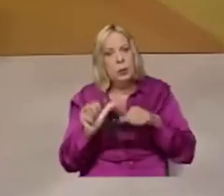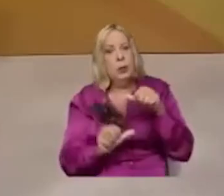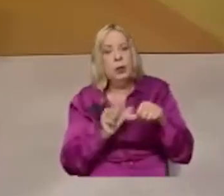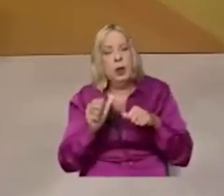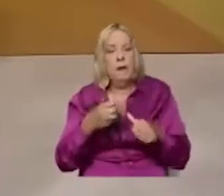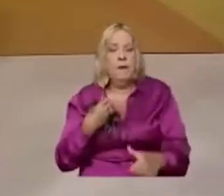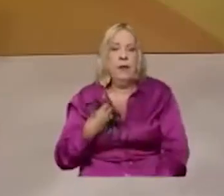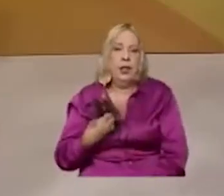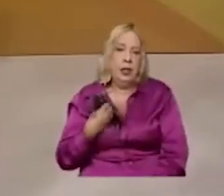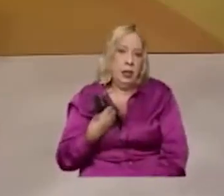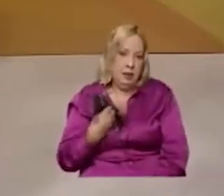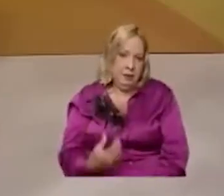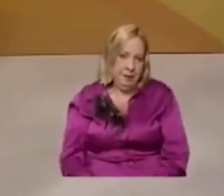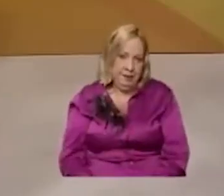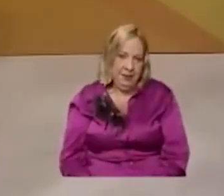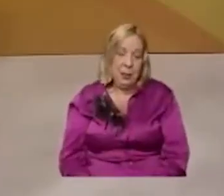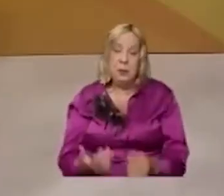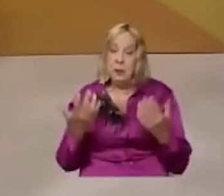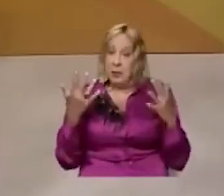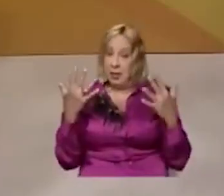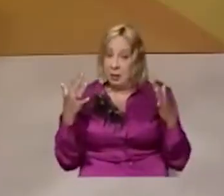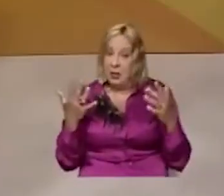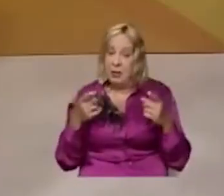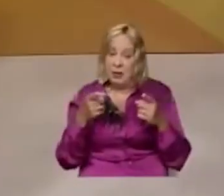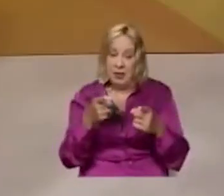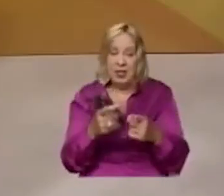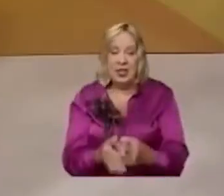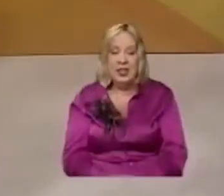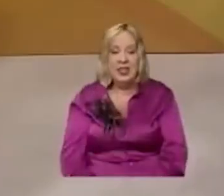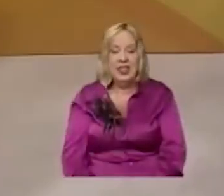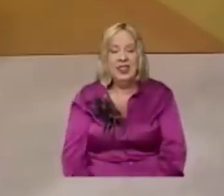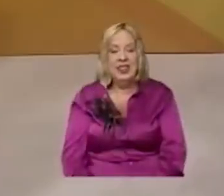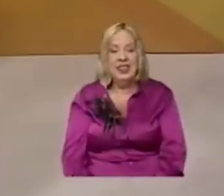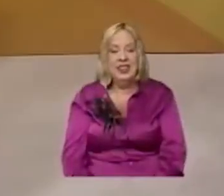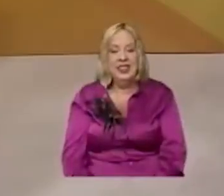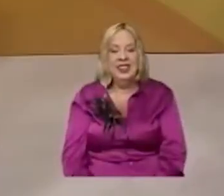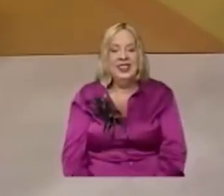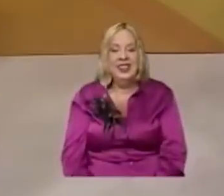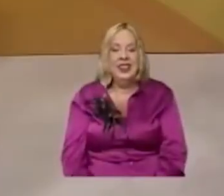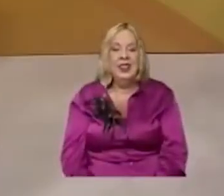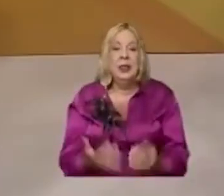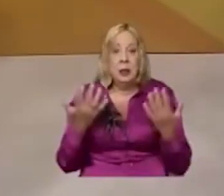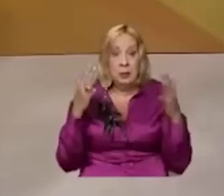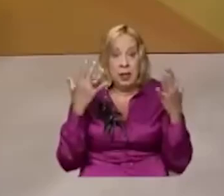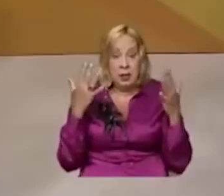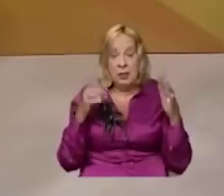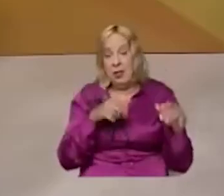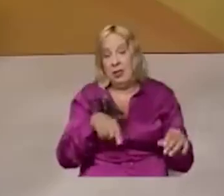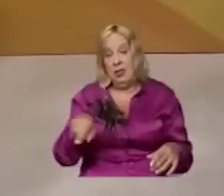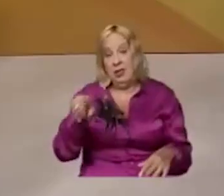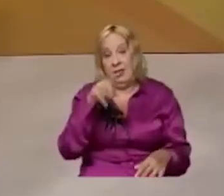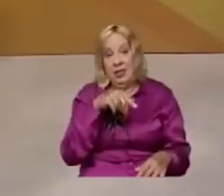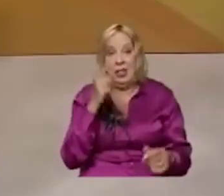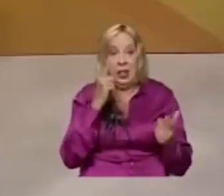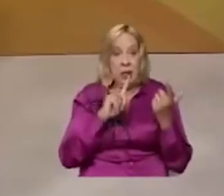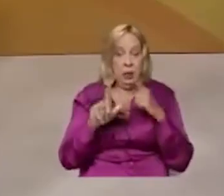Ai, parabéns para todos vocês! Muito legal, muito bacana. Parabéns aos contemplados da semana passada. E hoje,